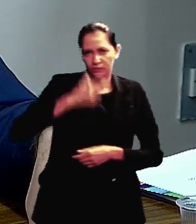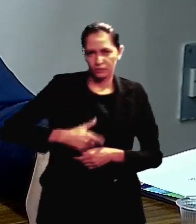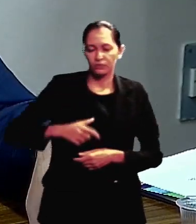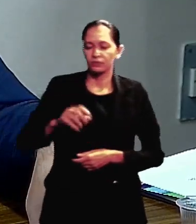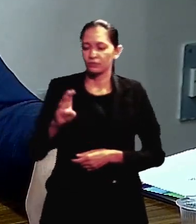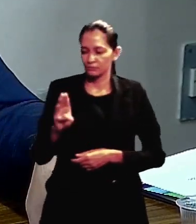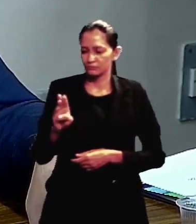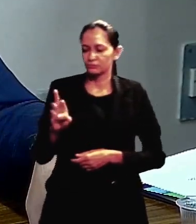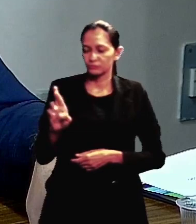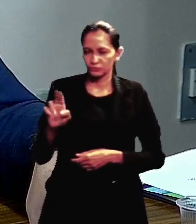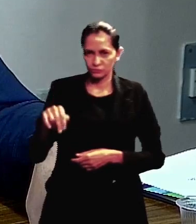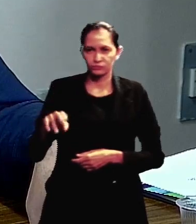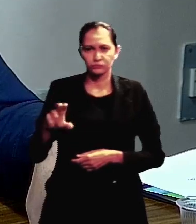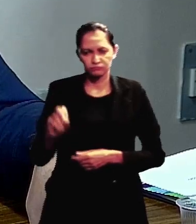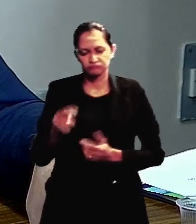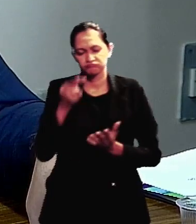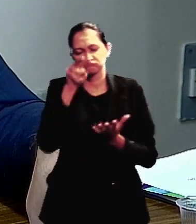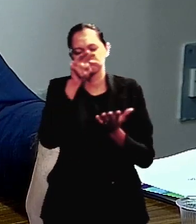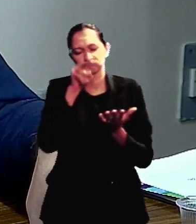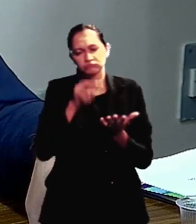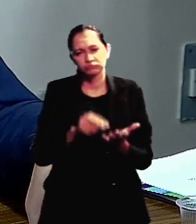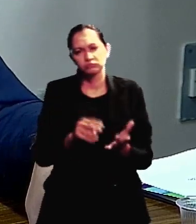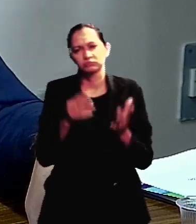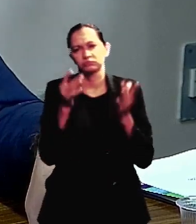muita acuidade.